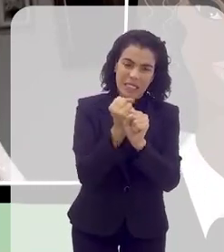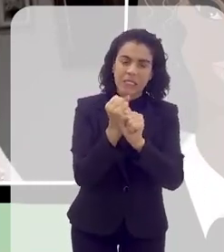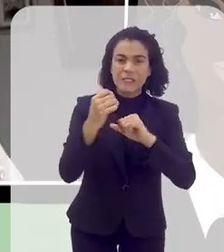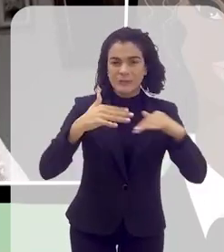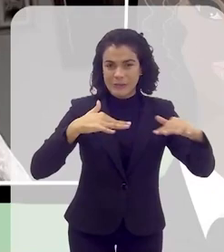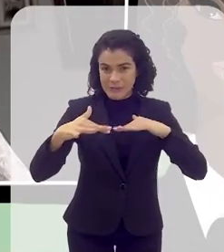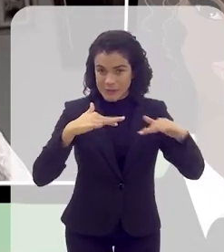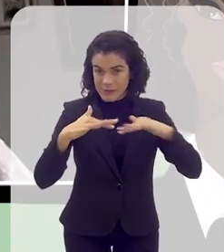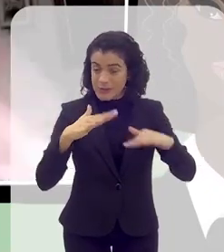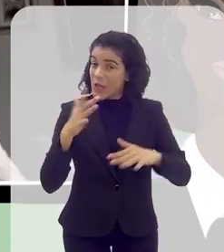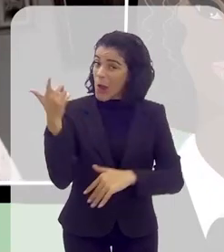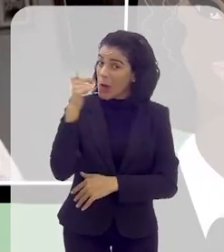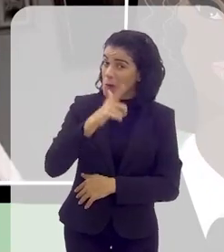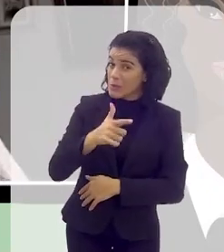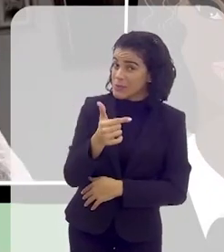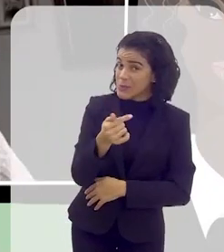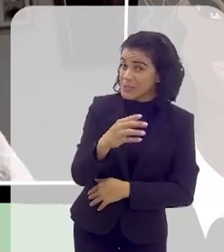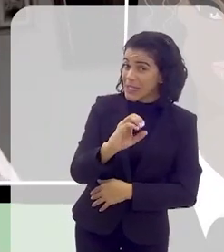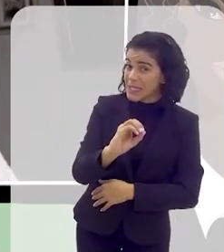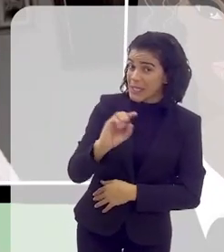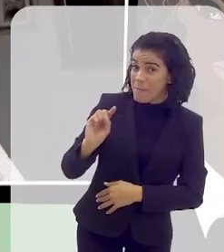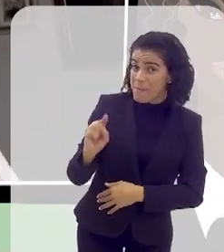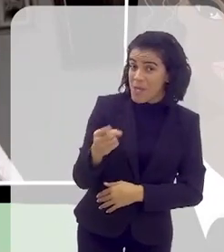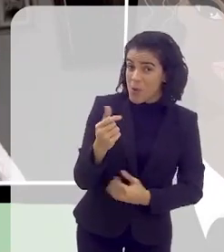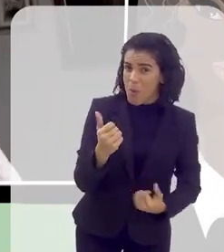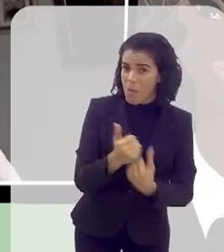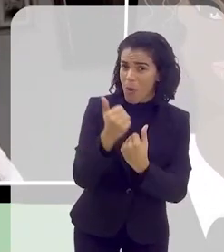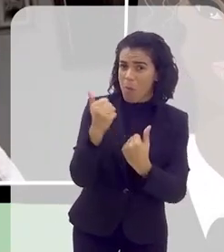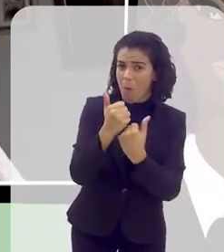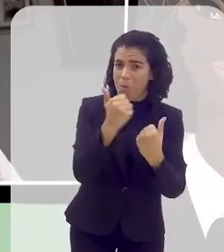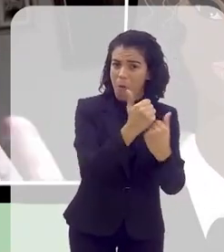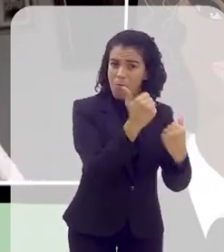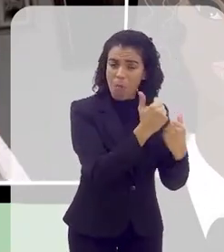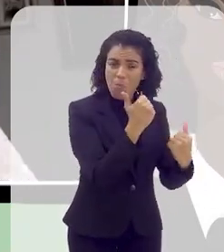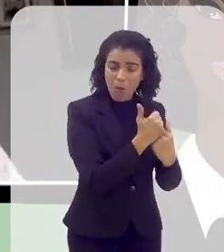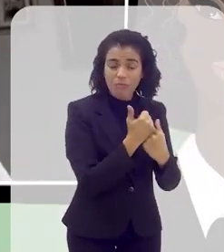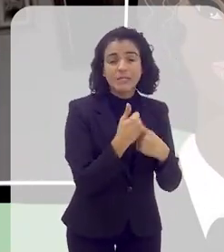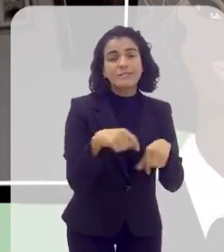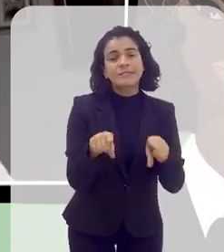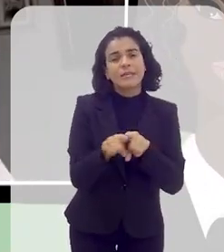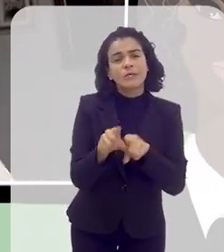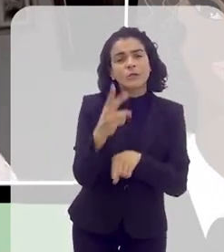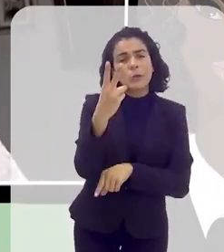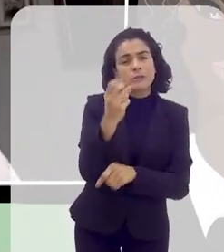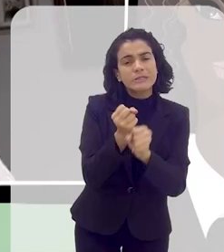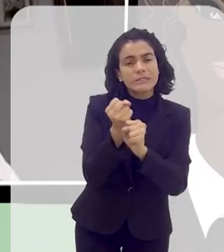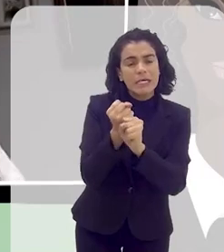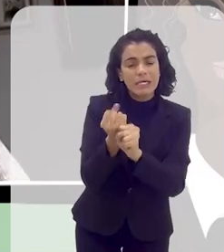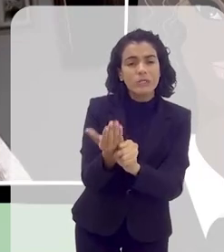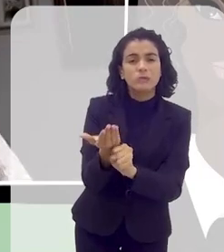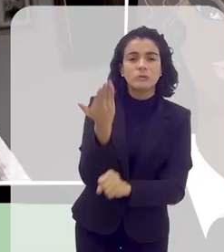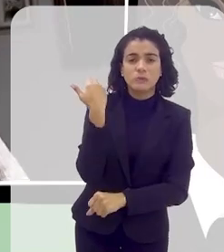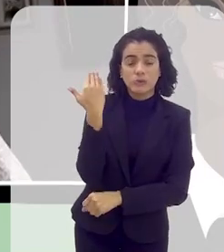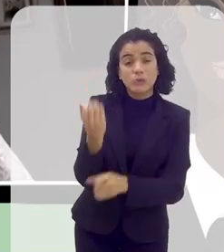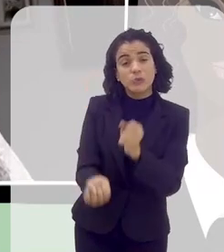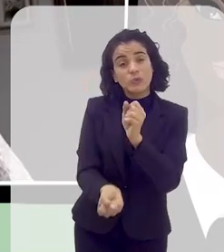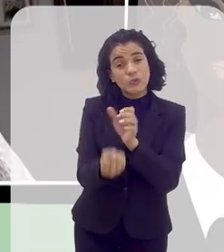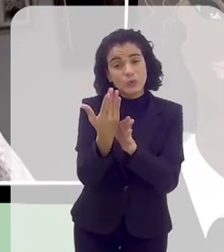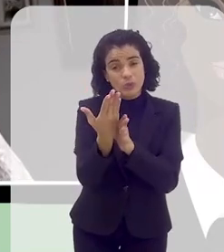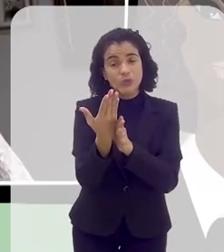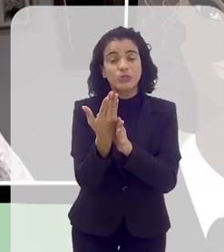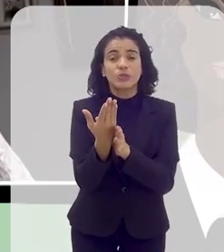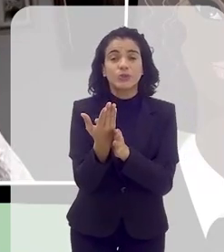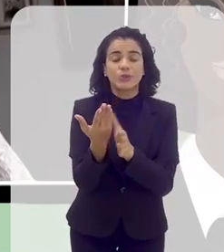já conseguiu 70 mil apoiadoras, né? E através de, tem 2 anos atrás,